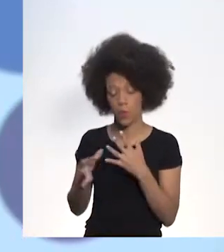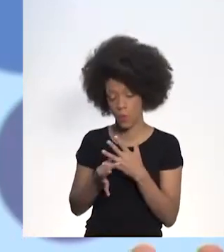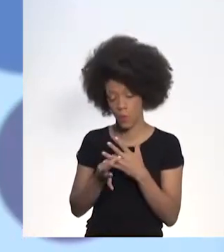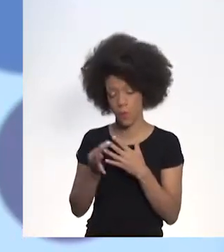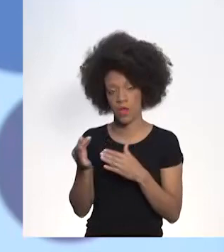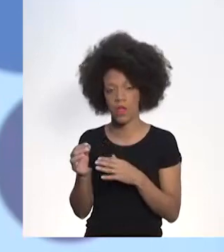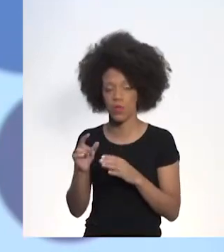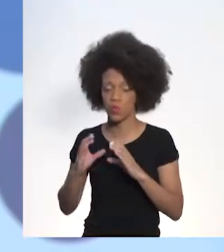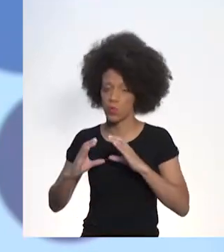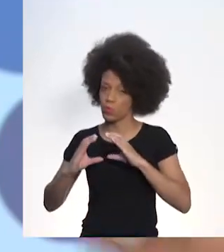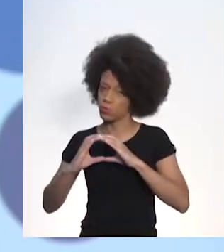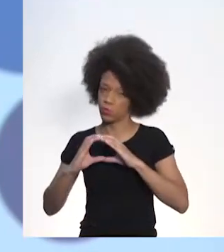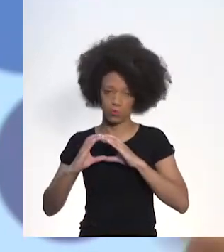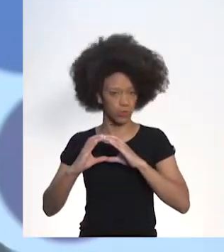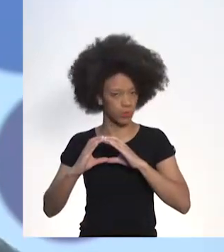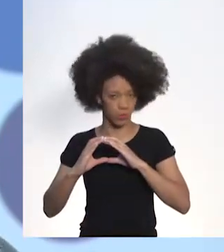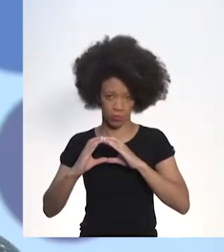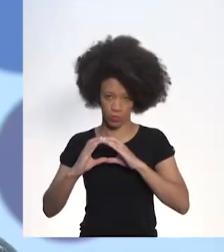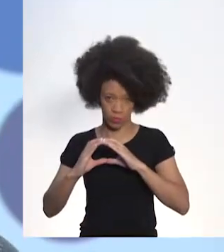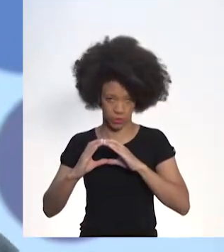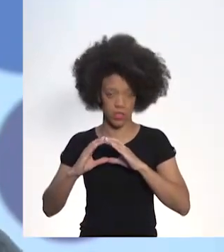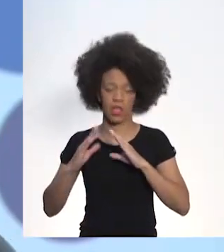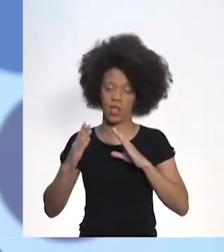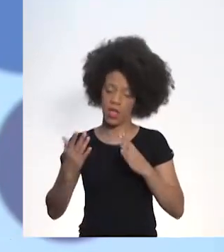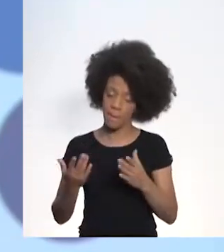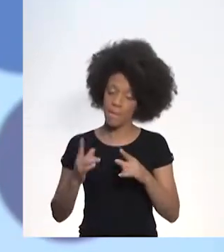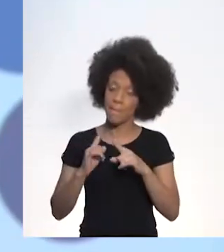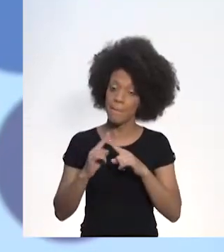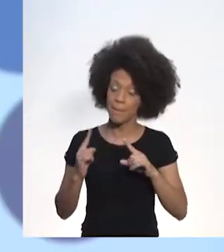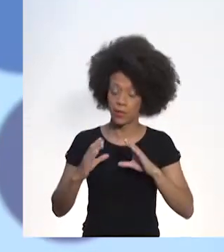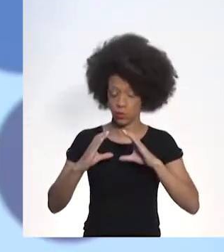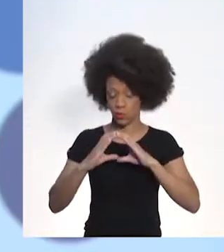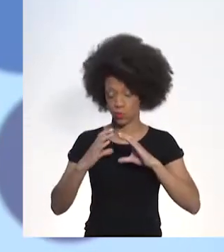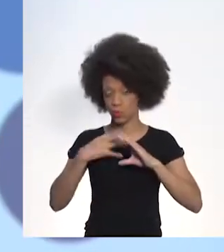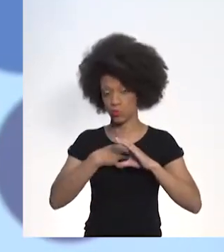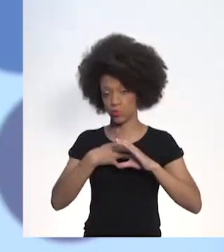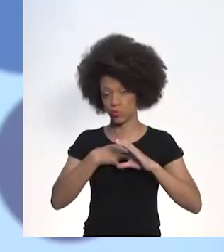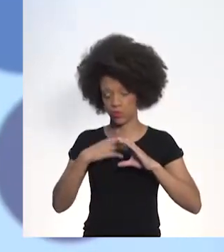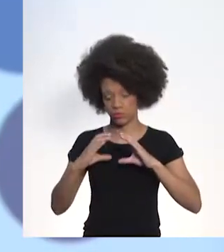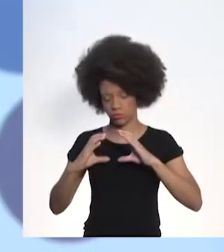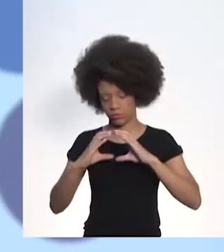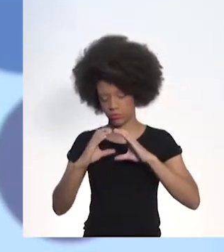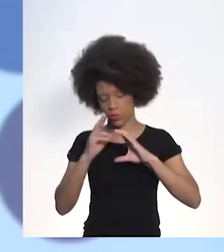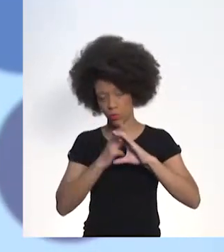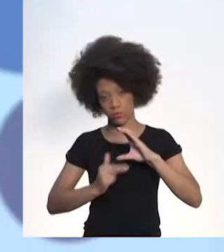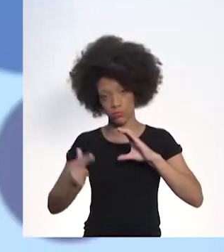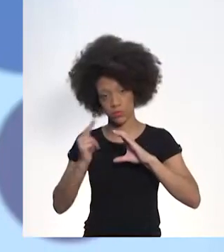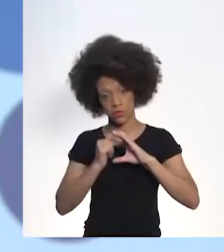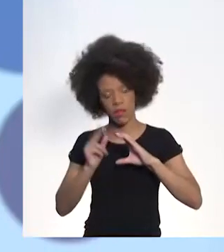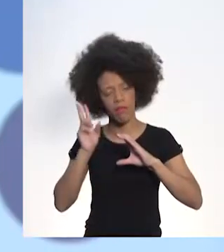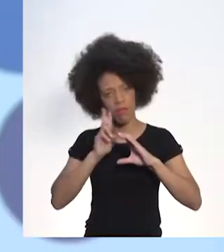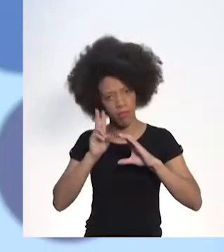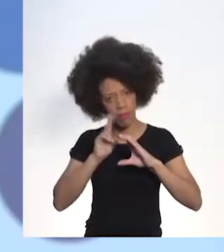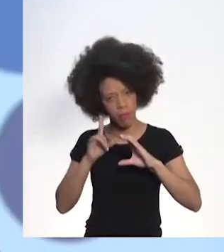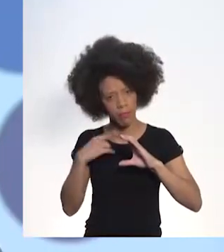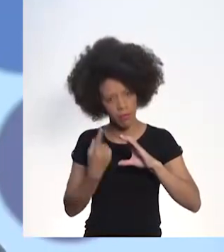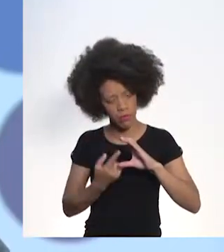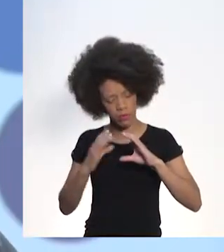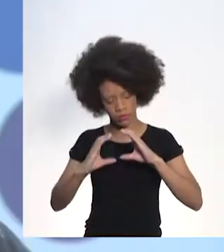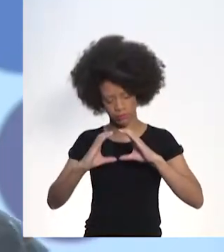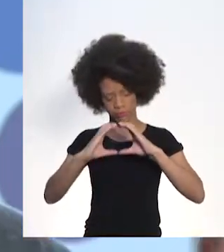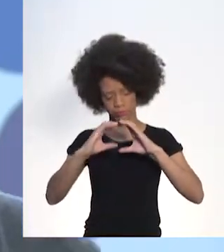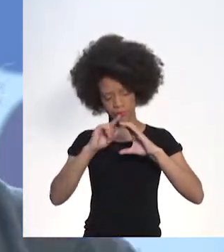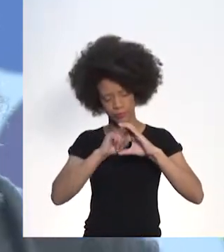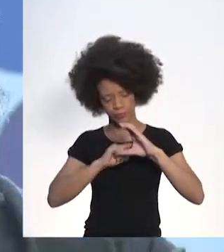uma circunferência, né? É a mesma coisa do círculo, tá bom? Mas o formato dela, o desenho dela, lembra pra gente uma